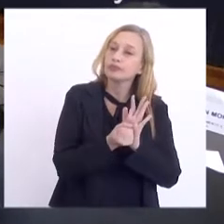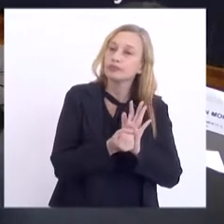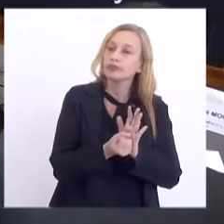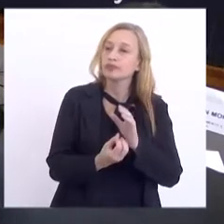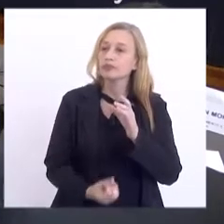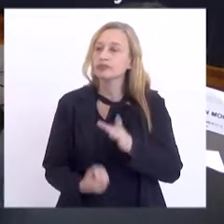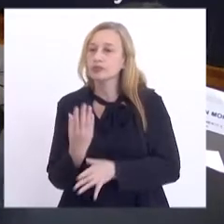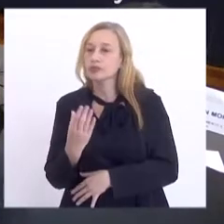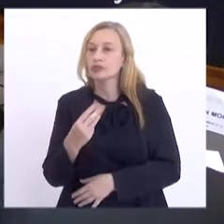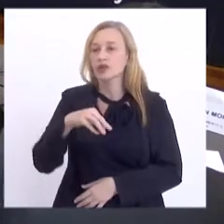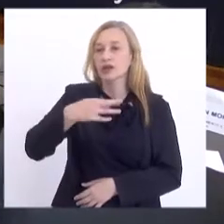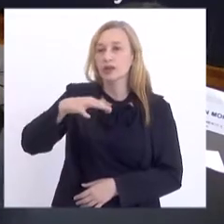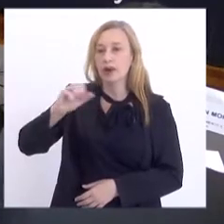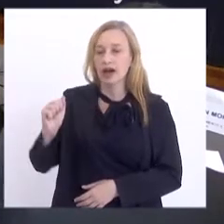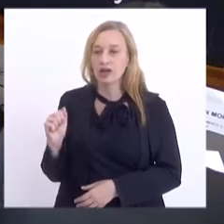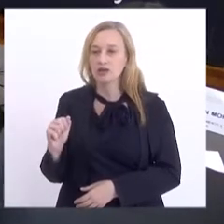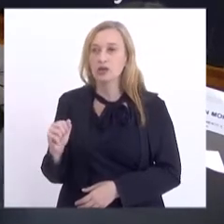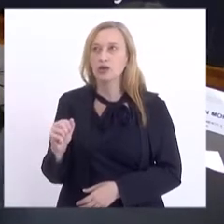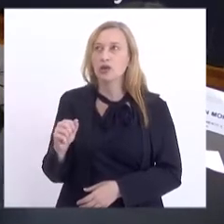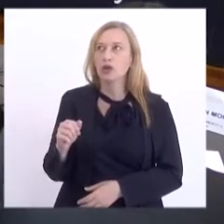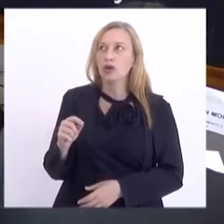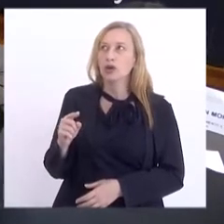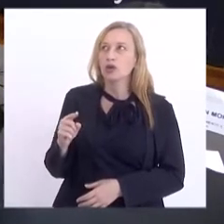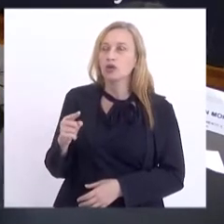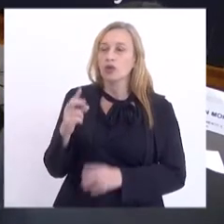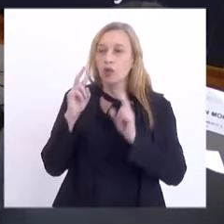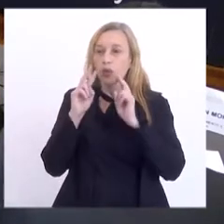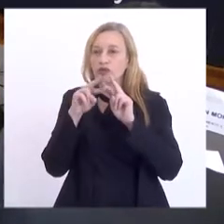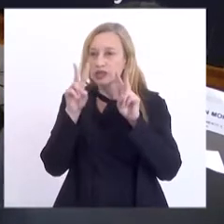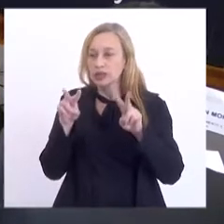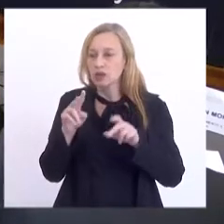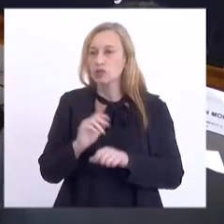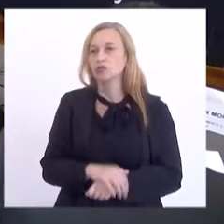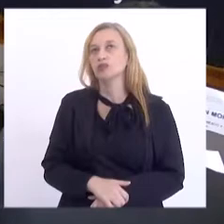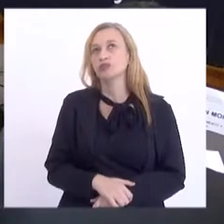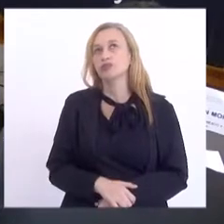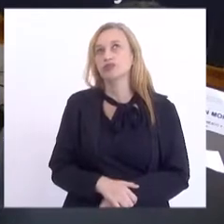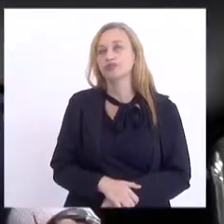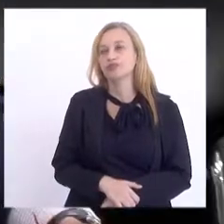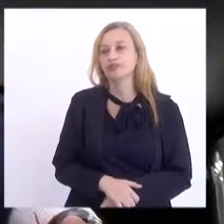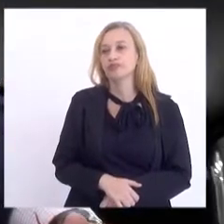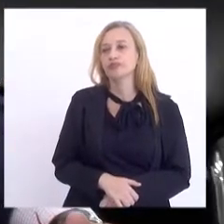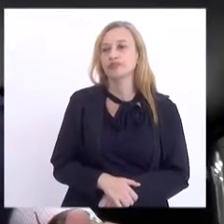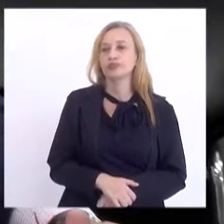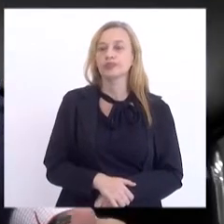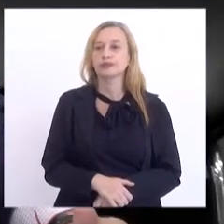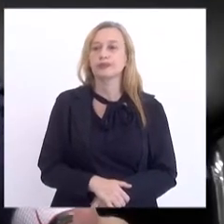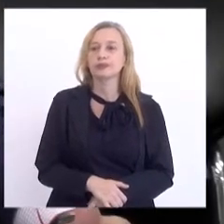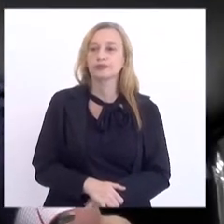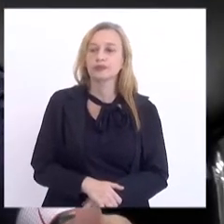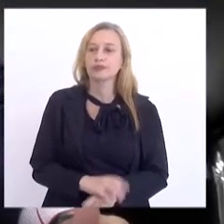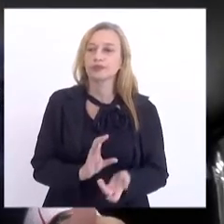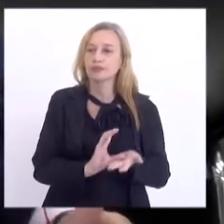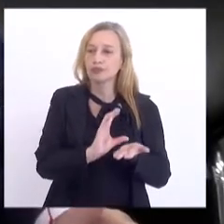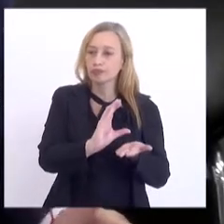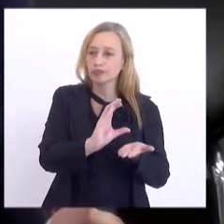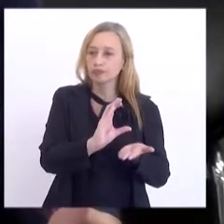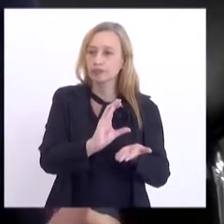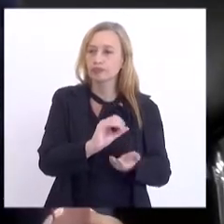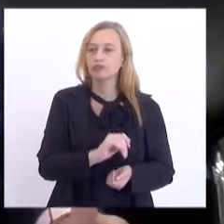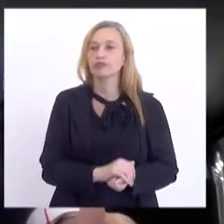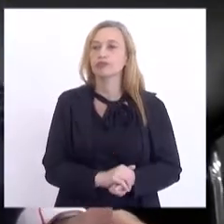com a ideia ou menor com a visualização da dos recursos